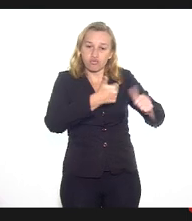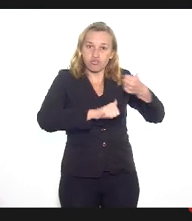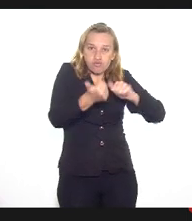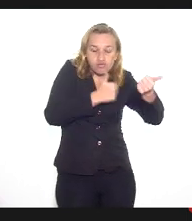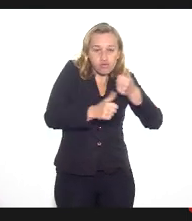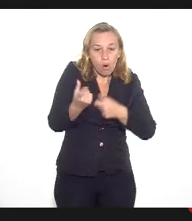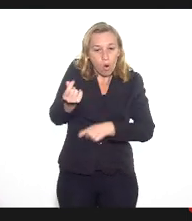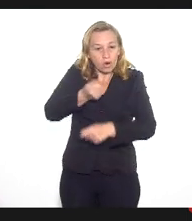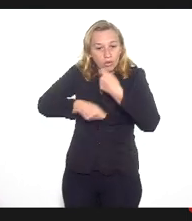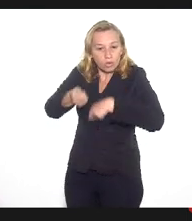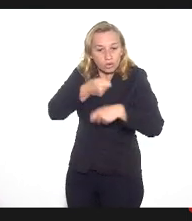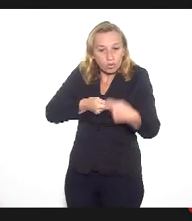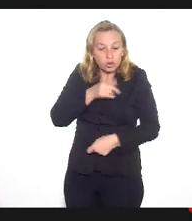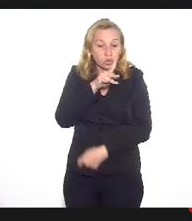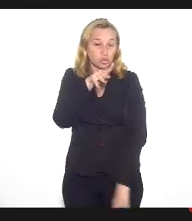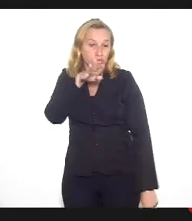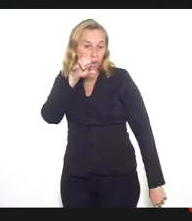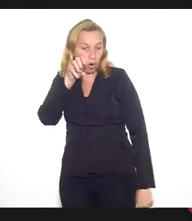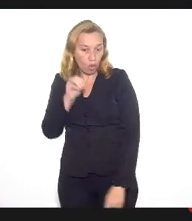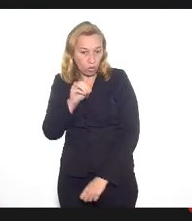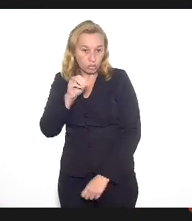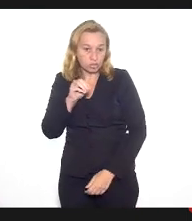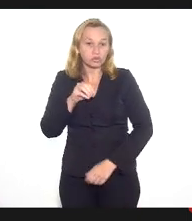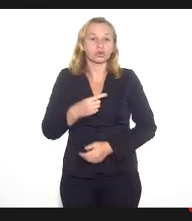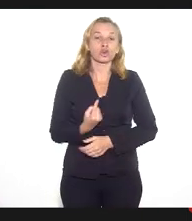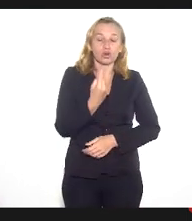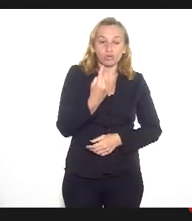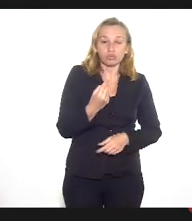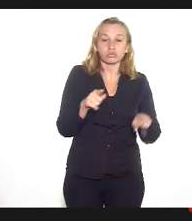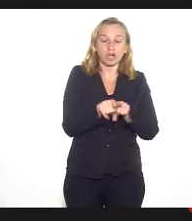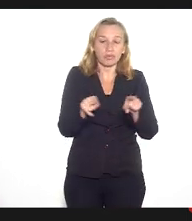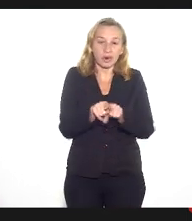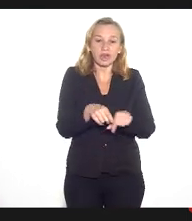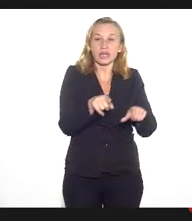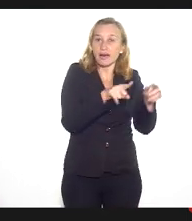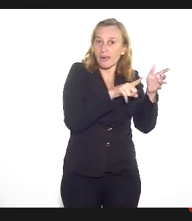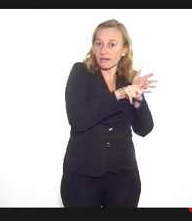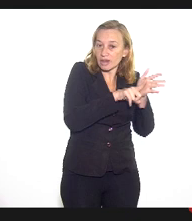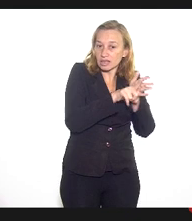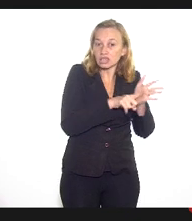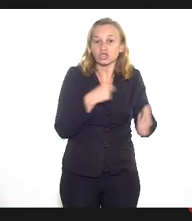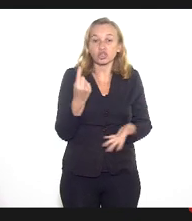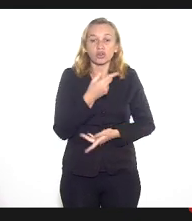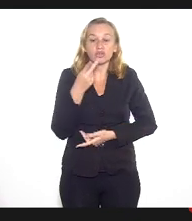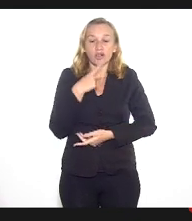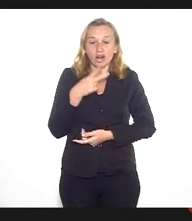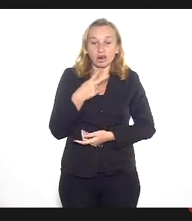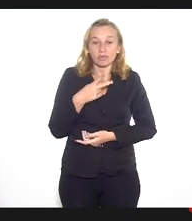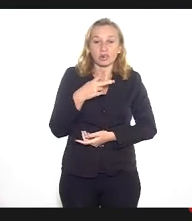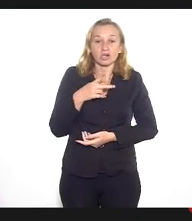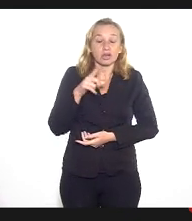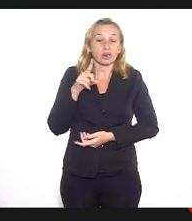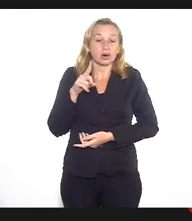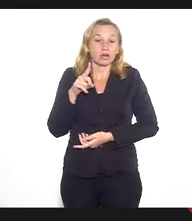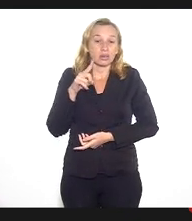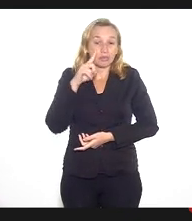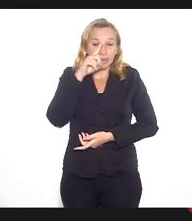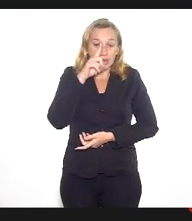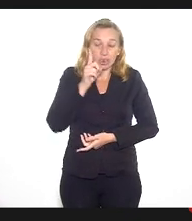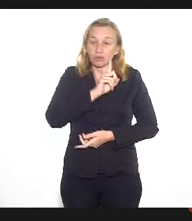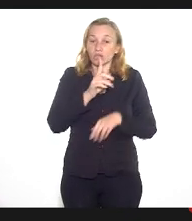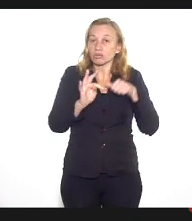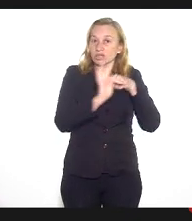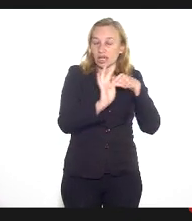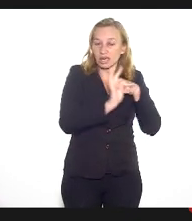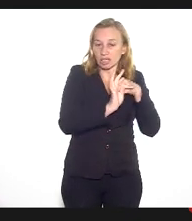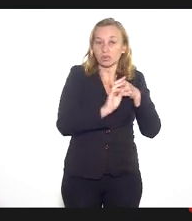dos blocos em oferta. E um dos elementos que também é analisado é o que nós chamamos de riscos não técnicos, que são as questões